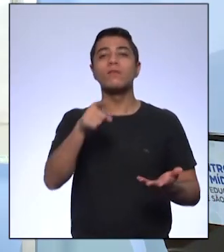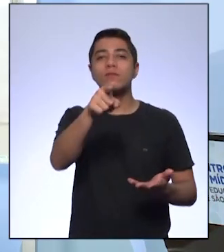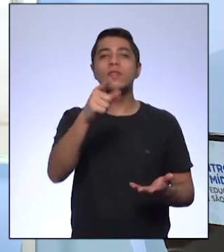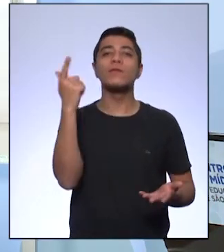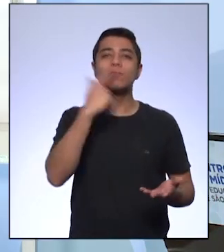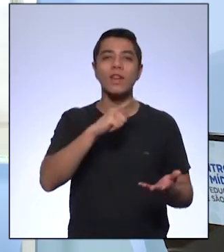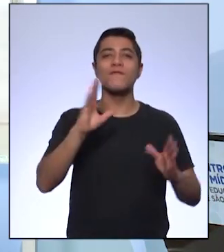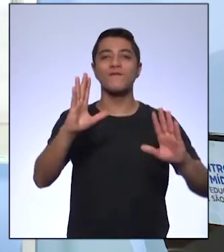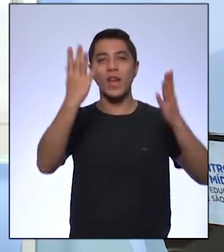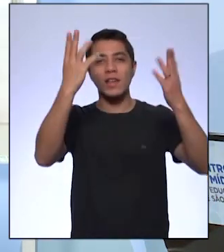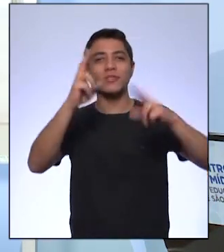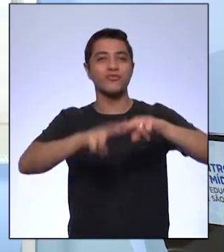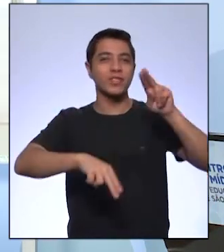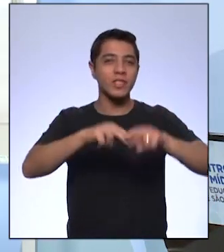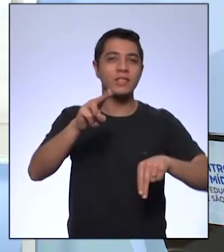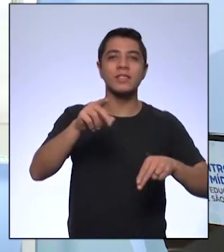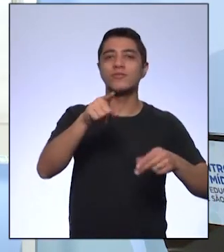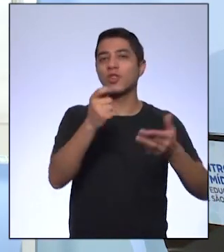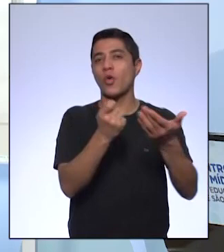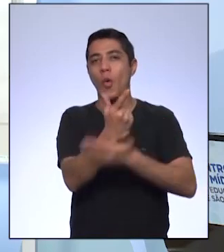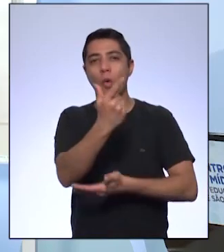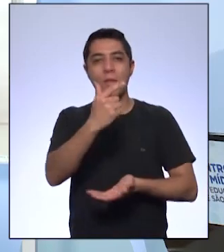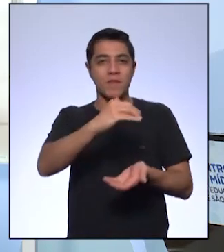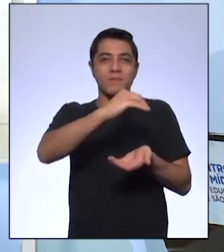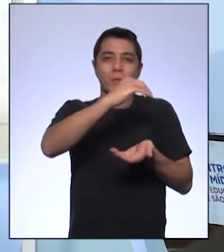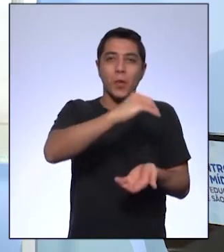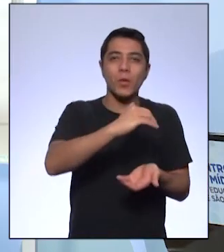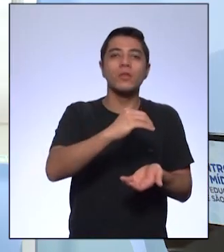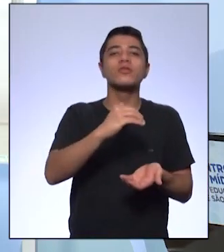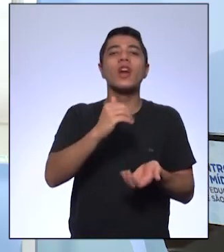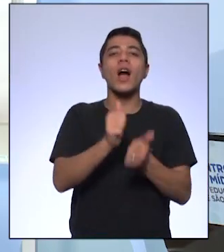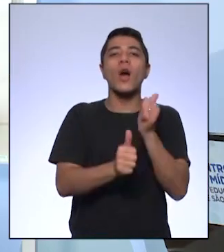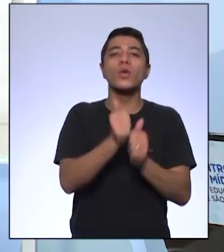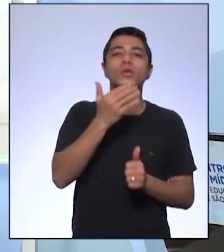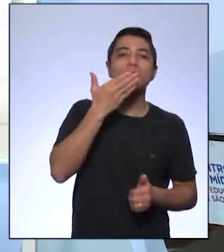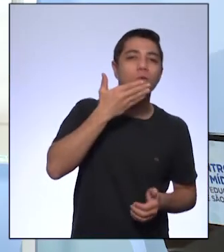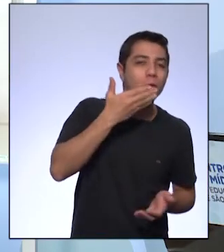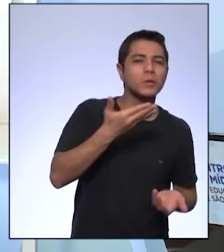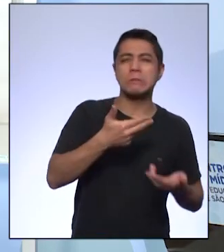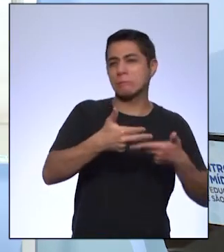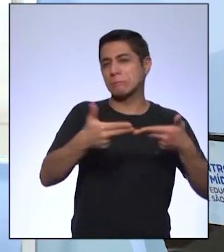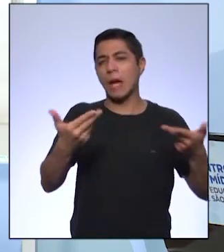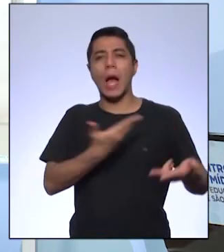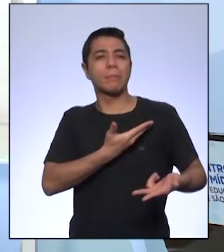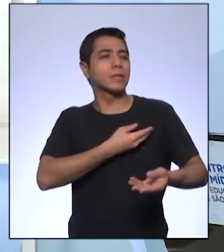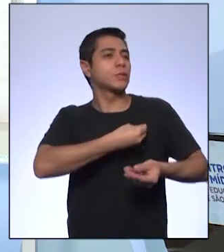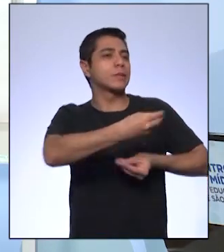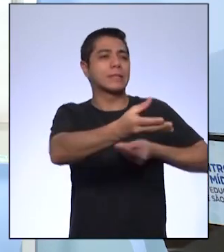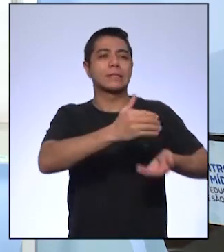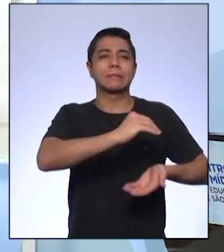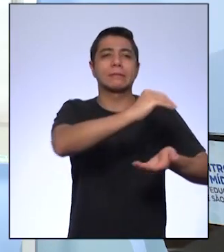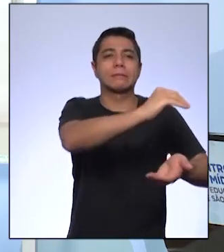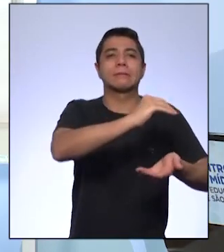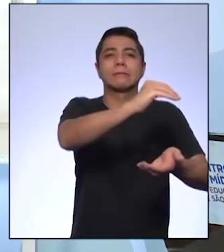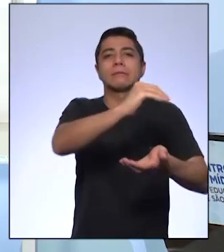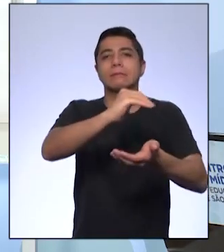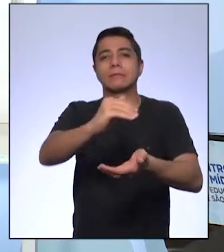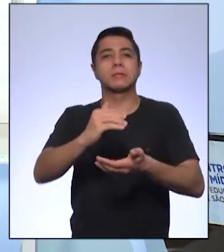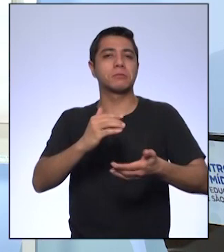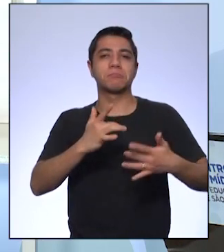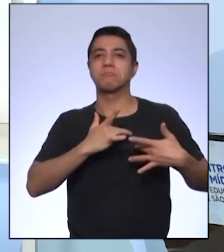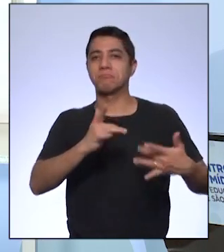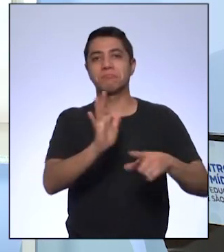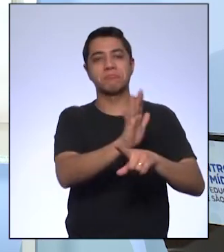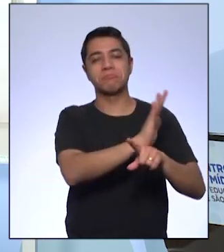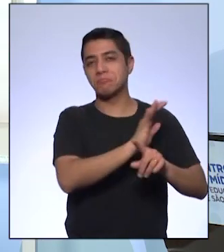vai distribuir potes de canjica, de arroz doce para quantos? Mais 10 amigos, né? E vai fazer o bem. Tudo bem?